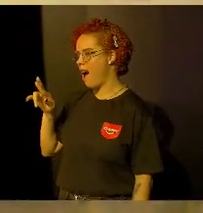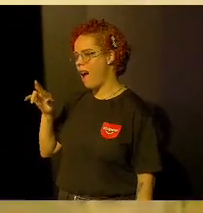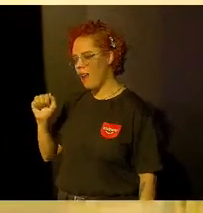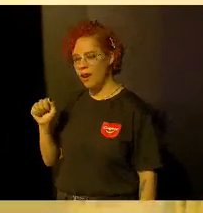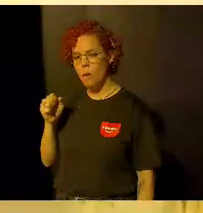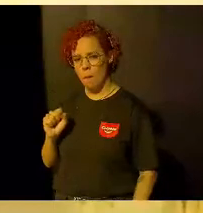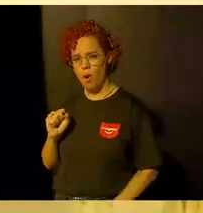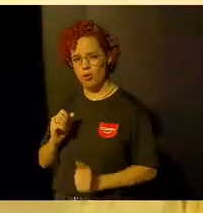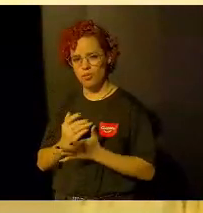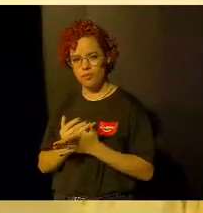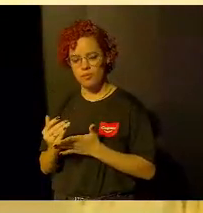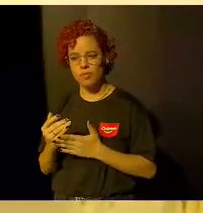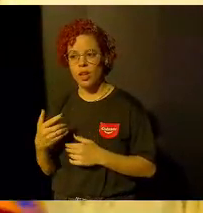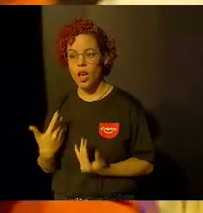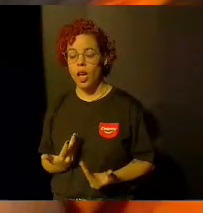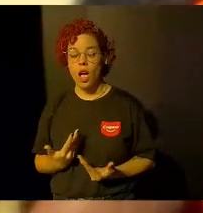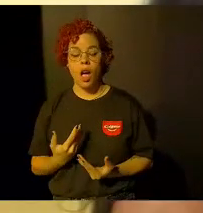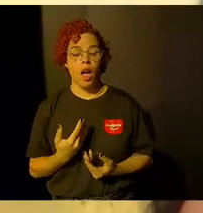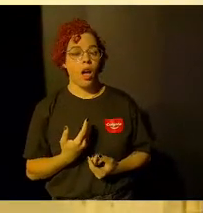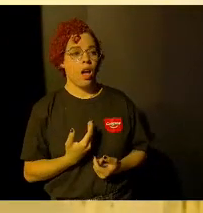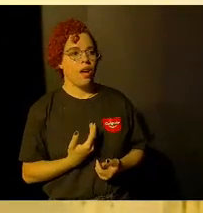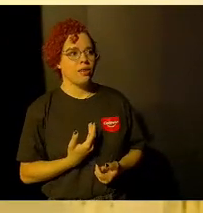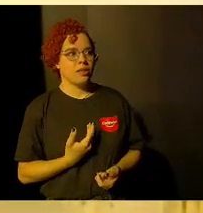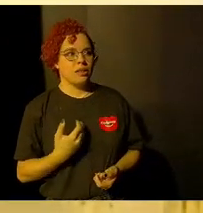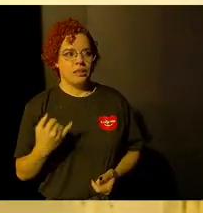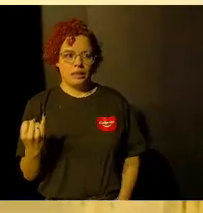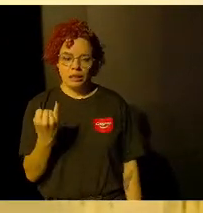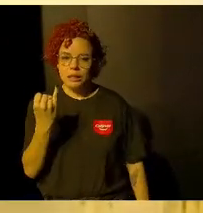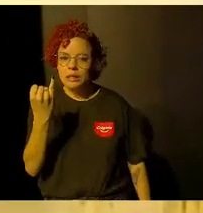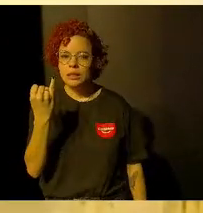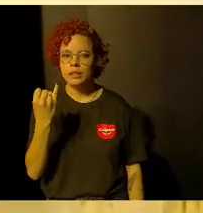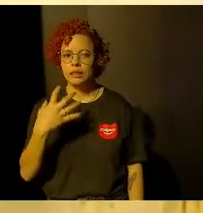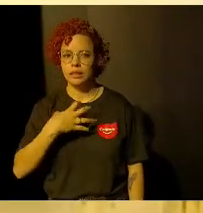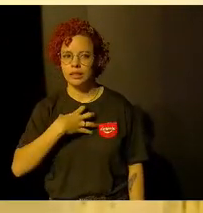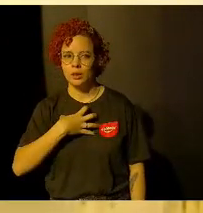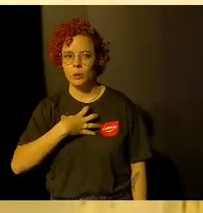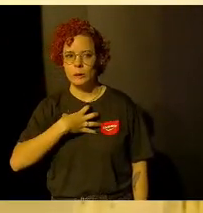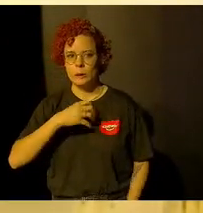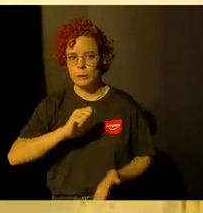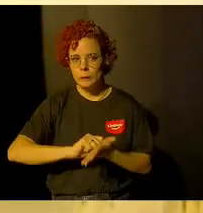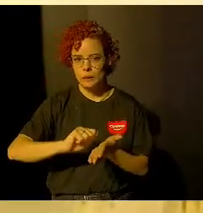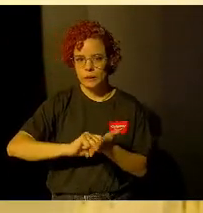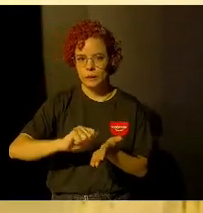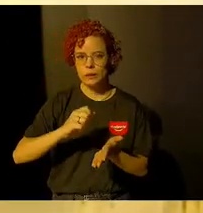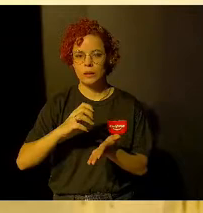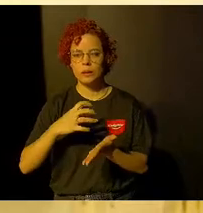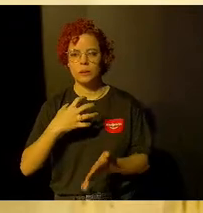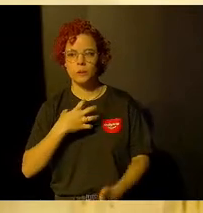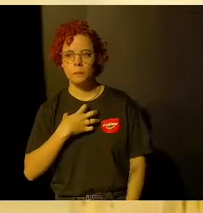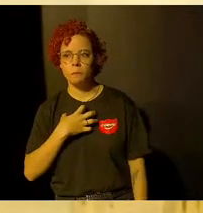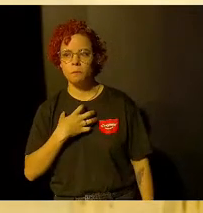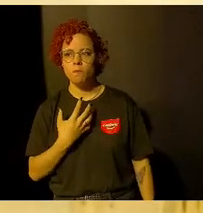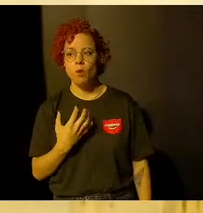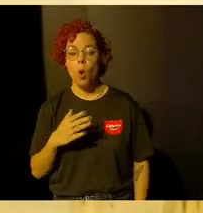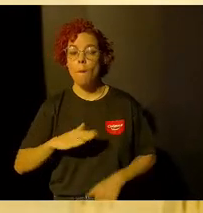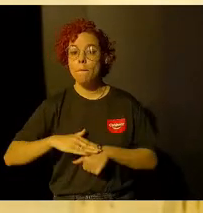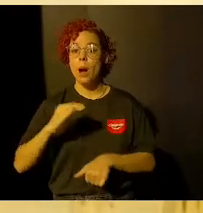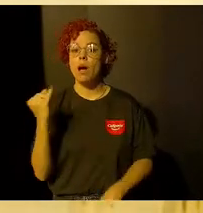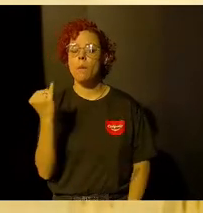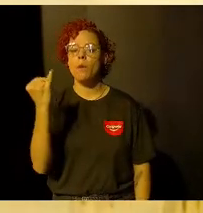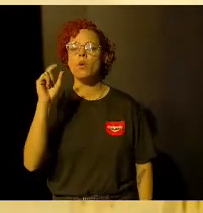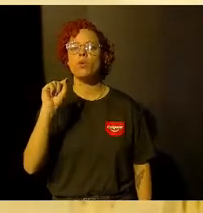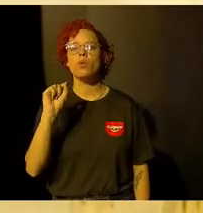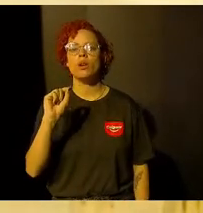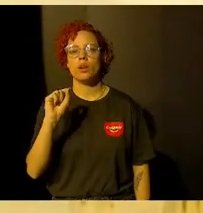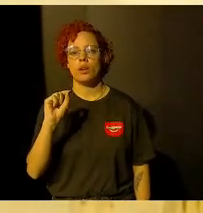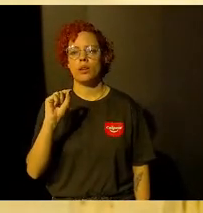interessante o processo o processo de escrita o processo criativo não é o mais importante é nós não